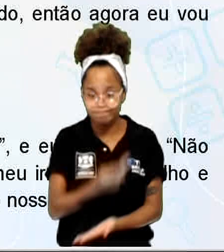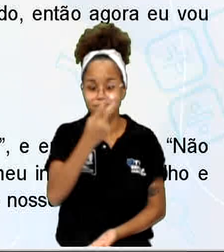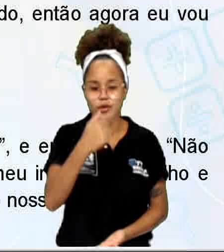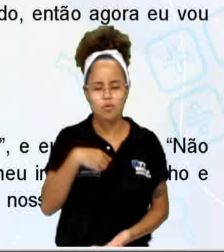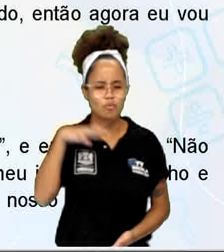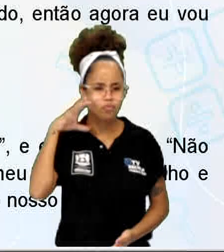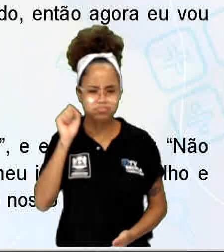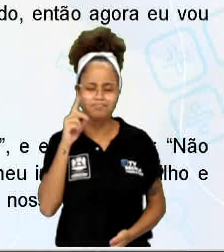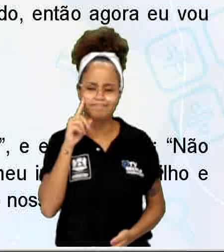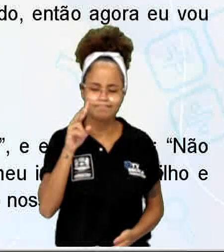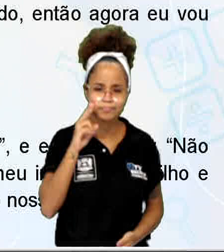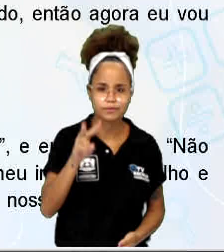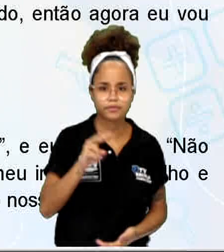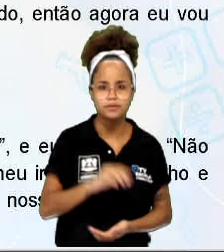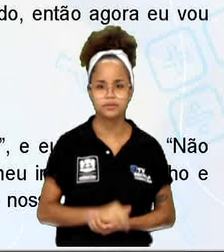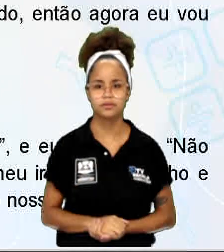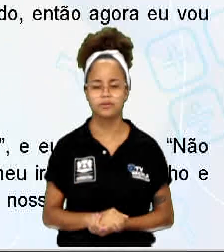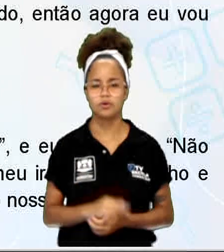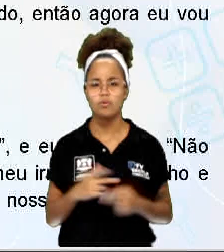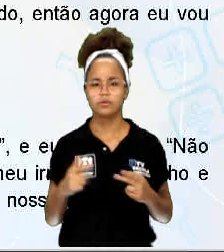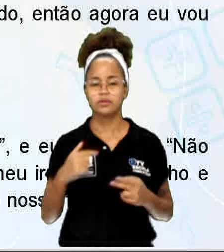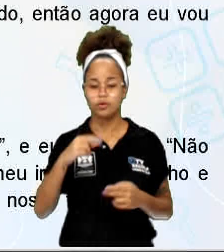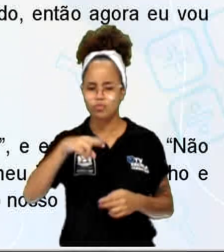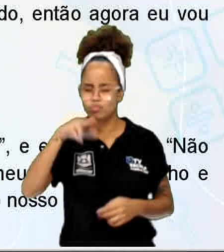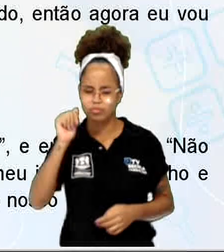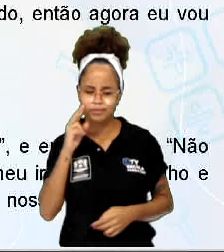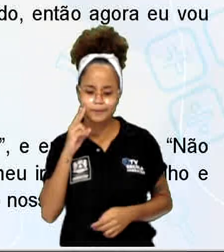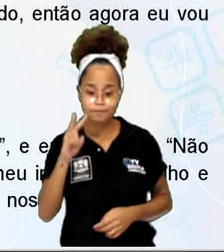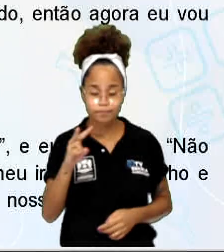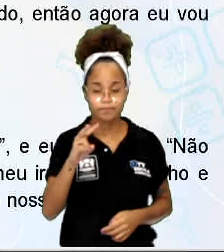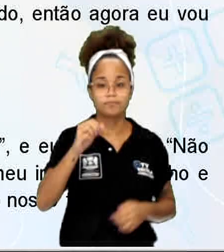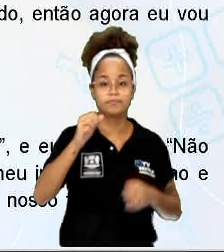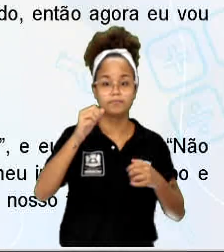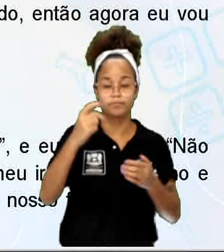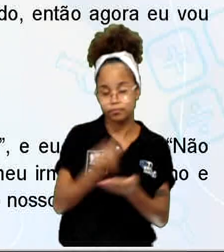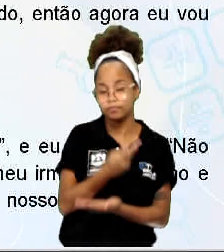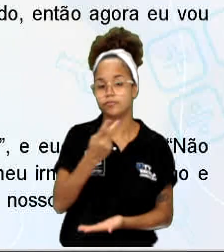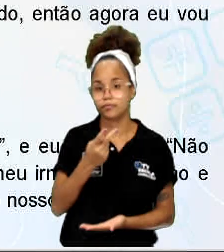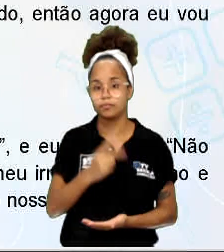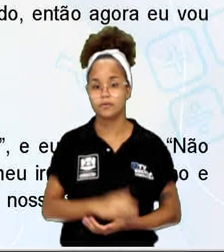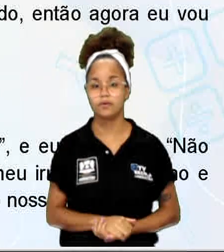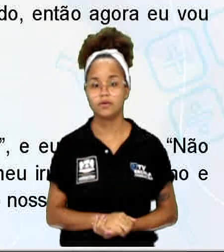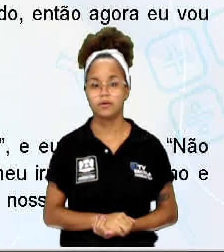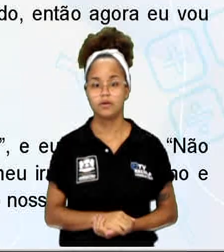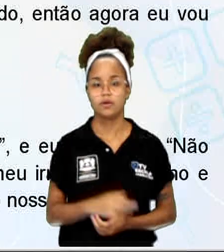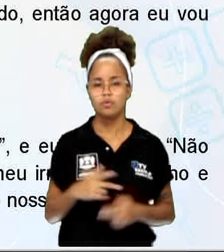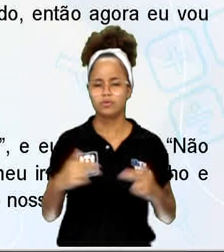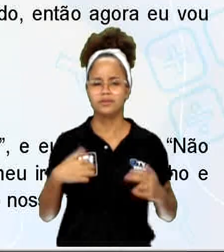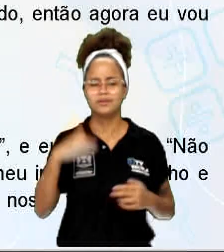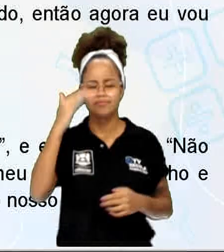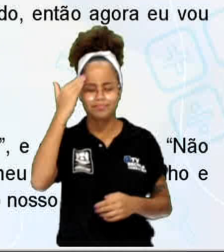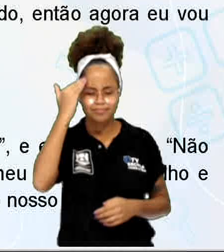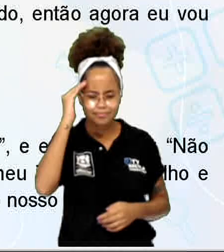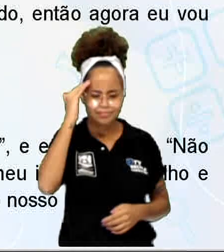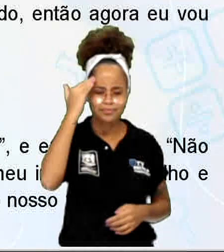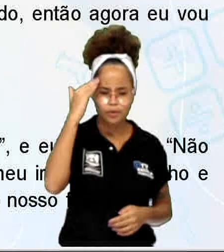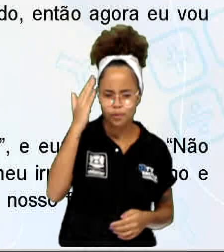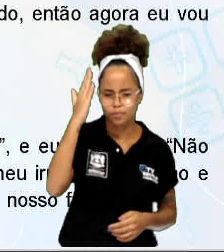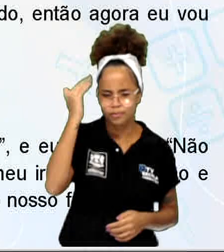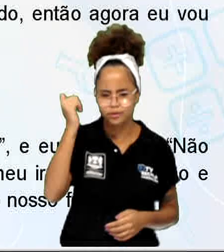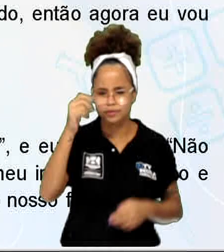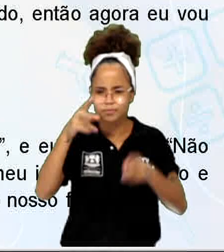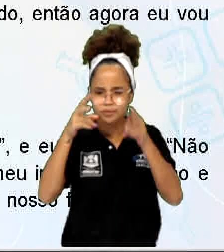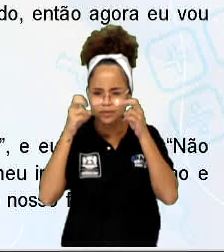corpus preventivo, coisa da qual nunca tinha visto falar e sobre a qual minha pobre lógica ainda insiste. Esse é o tipo